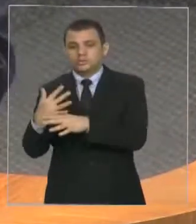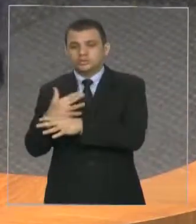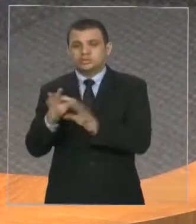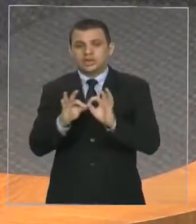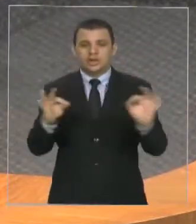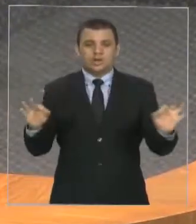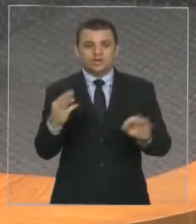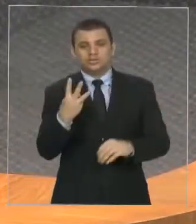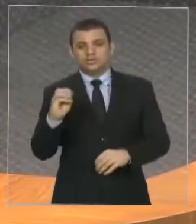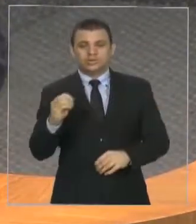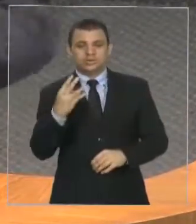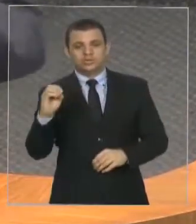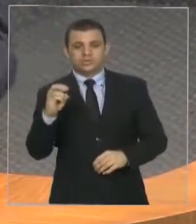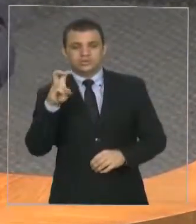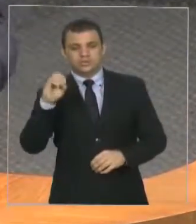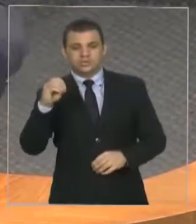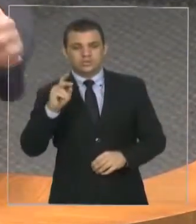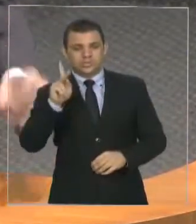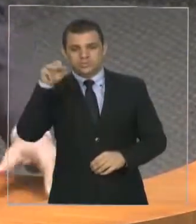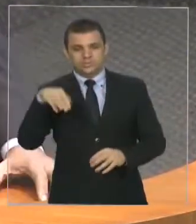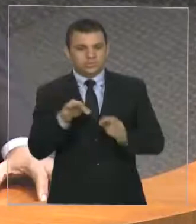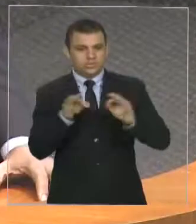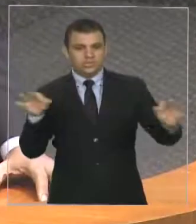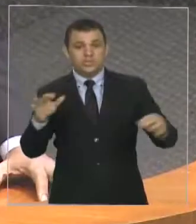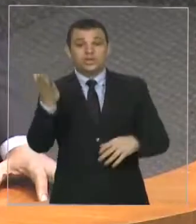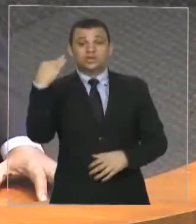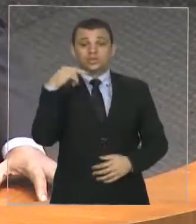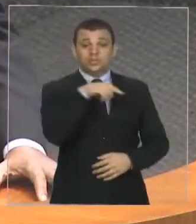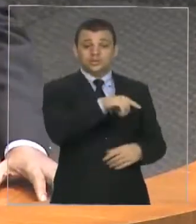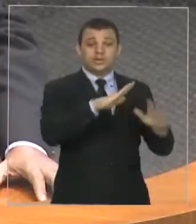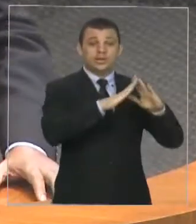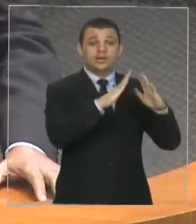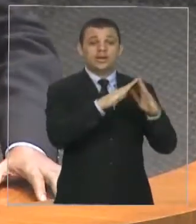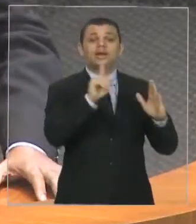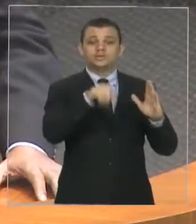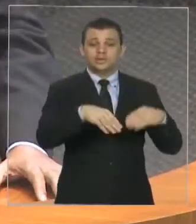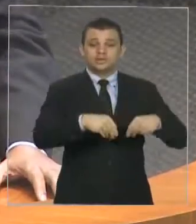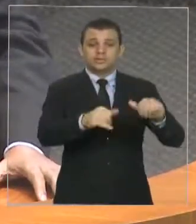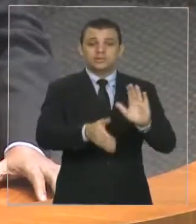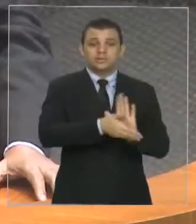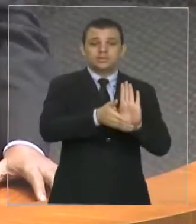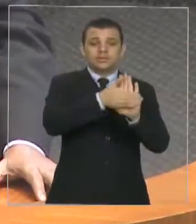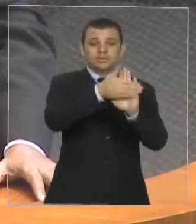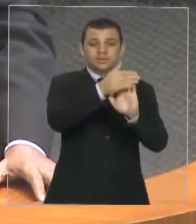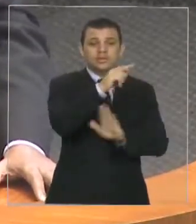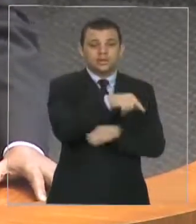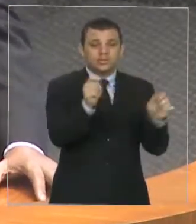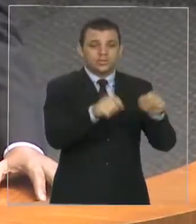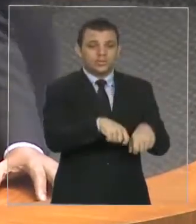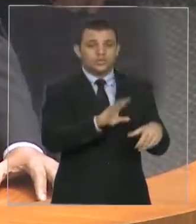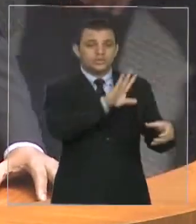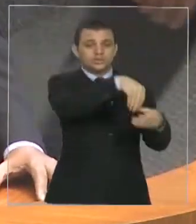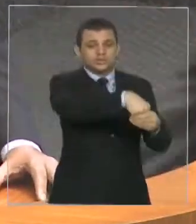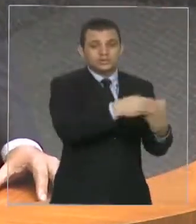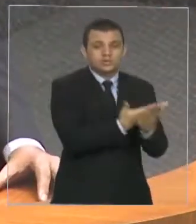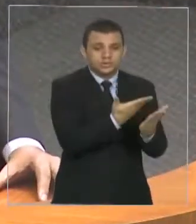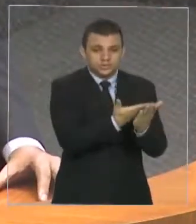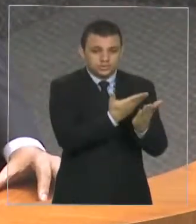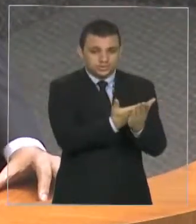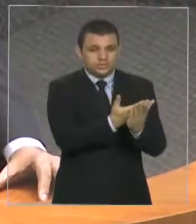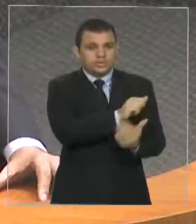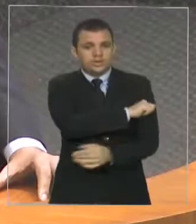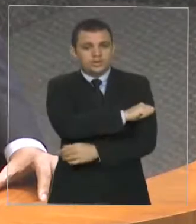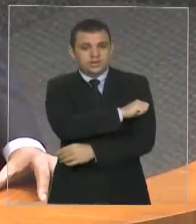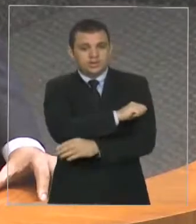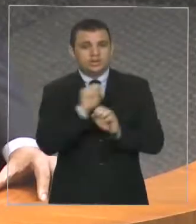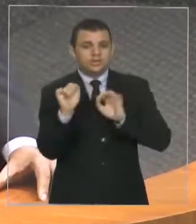para oferecer aula precária aos estudantes, meninos e meninas de várias idades, e de repente, como